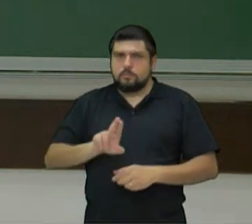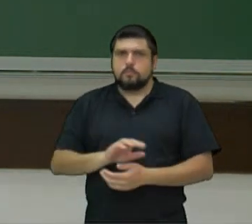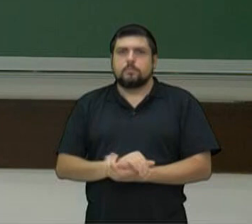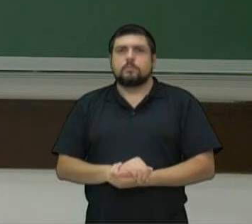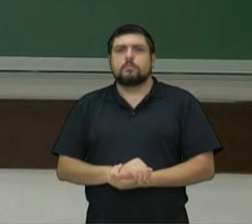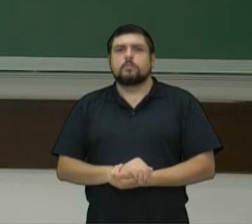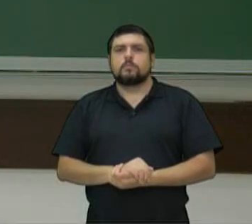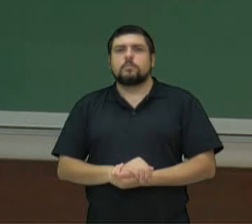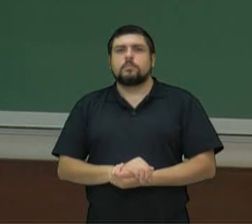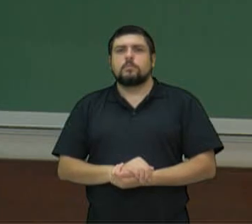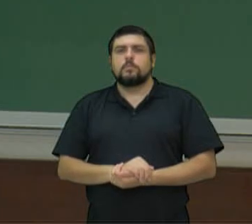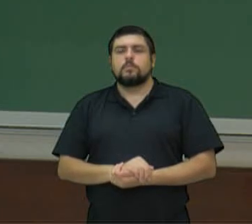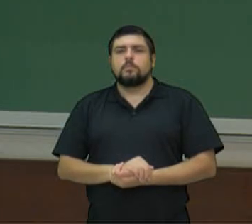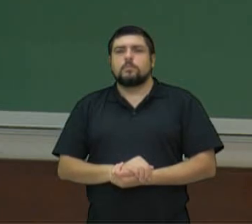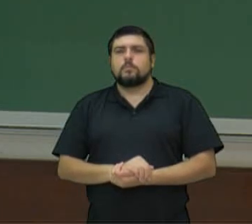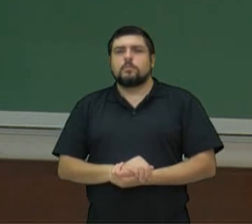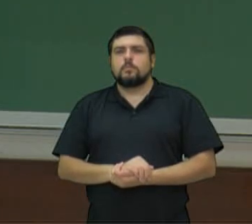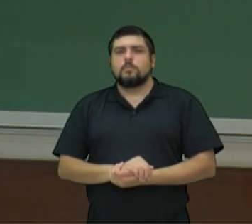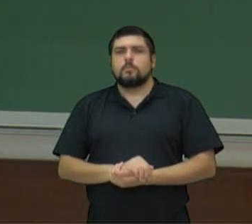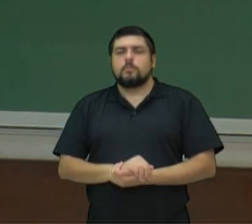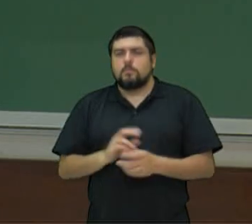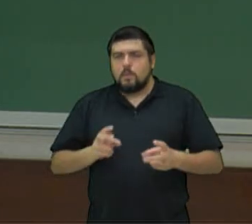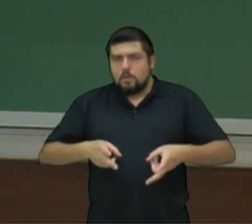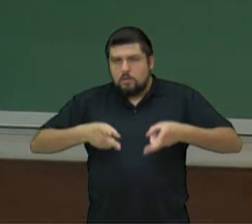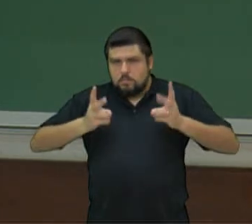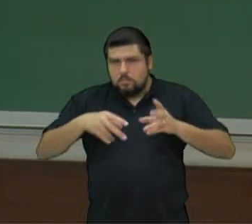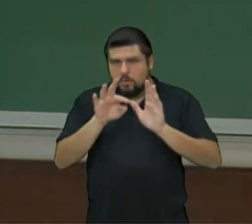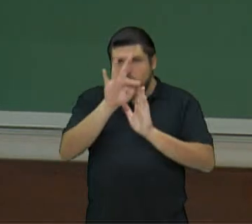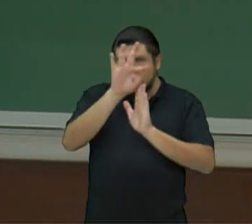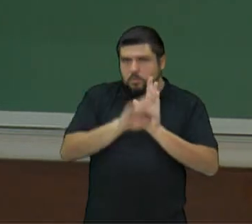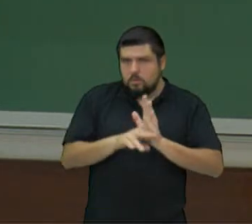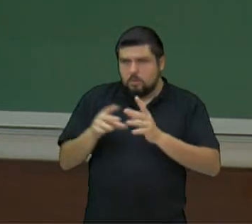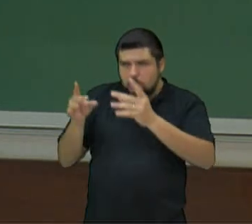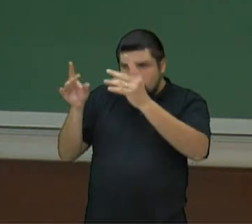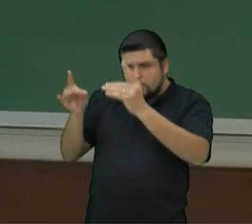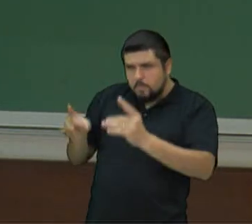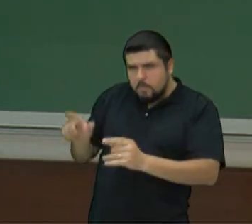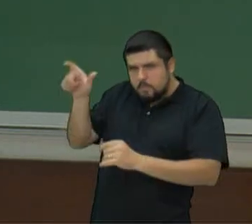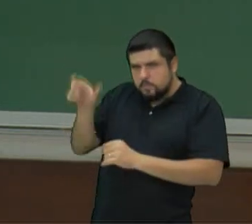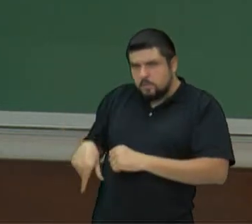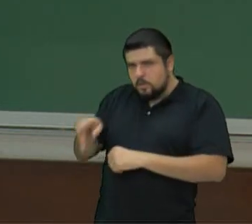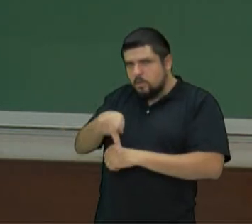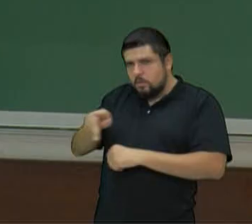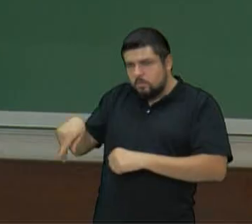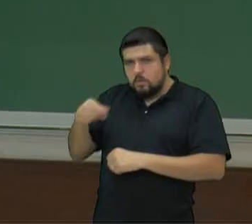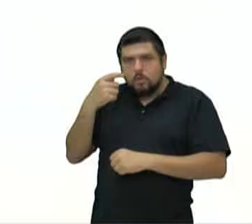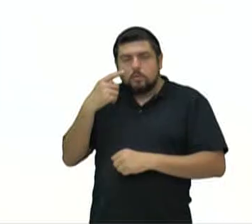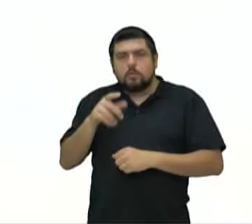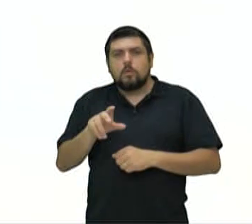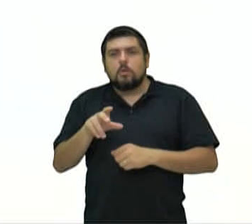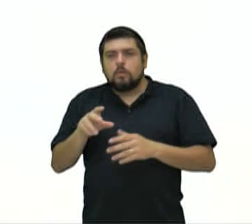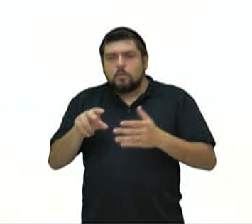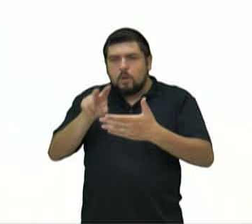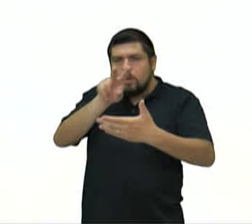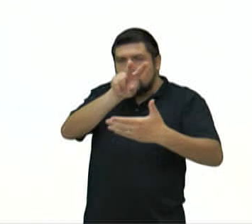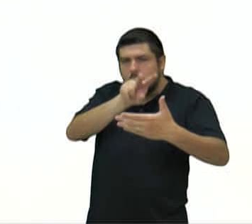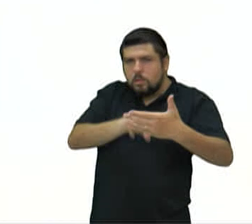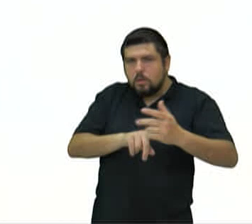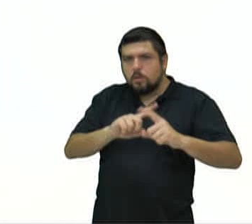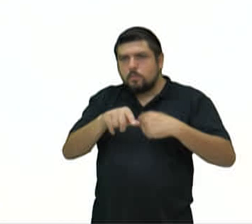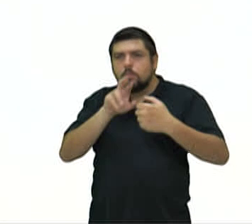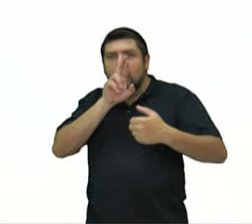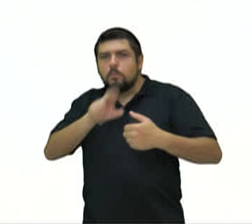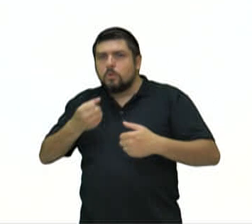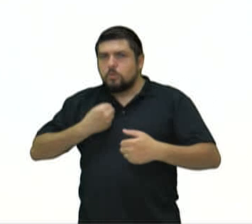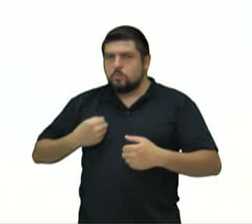Tem um trechinho desse texto, dessa descrição do professor, que vocês vão usar para responder a número 2. No trecho, I've